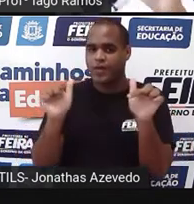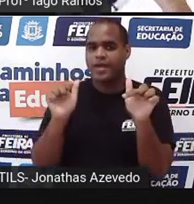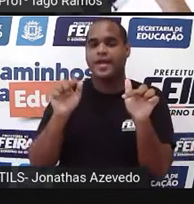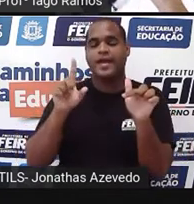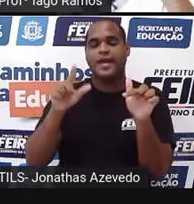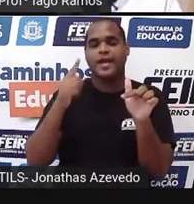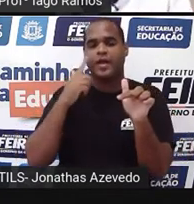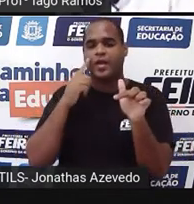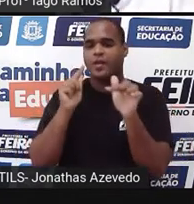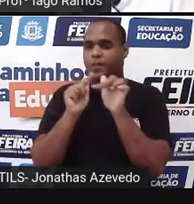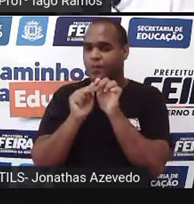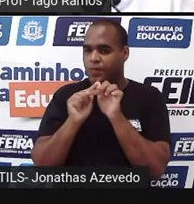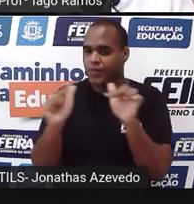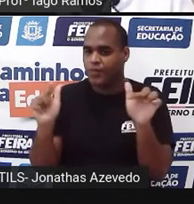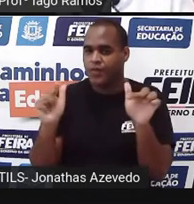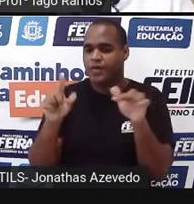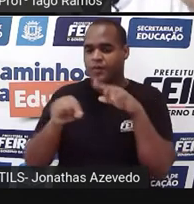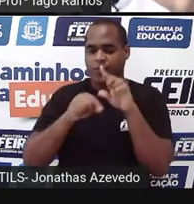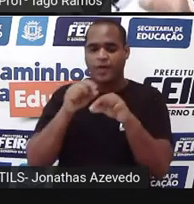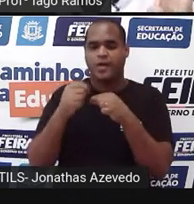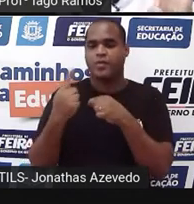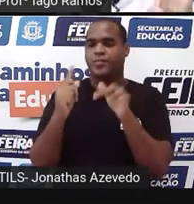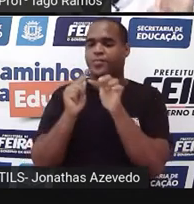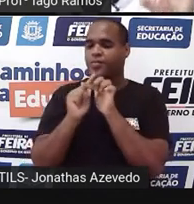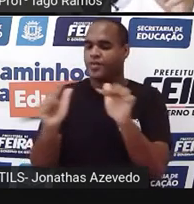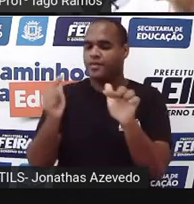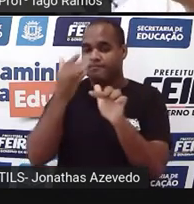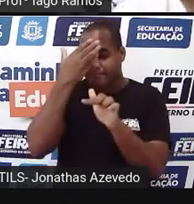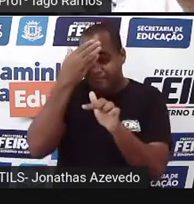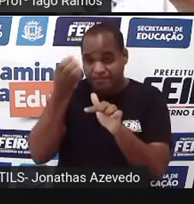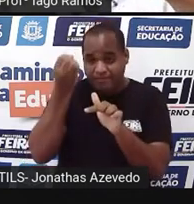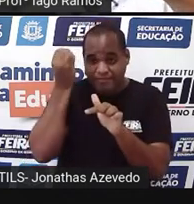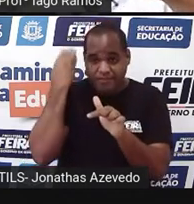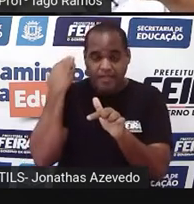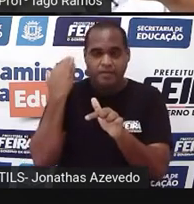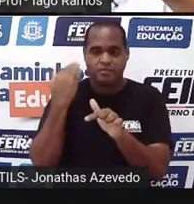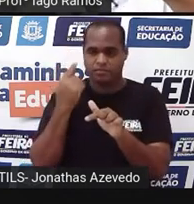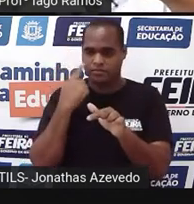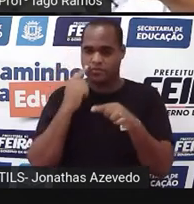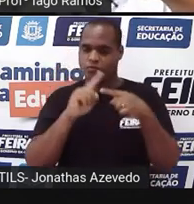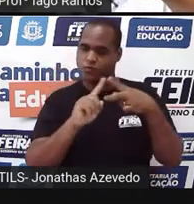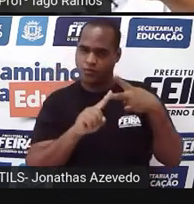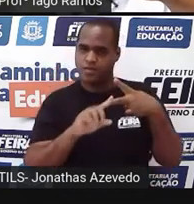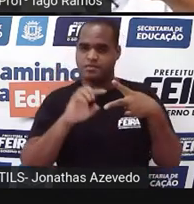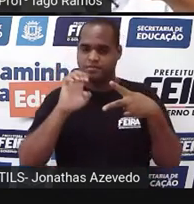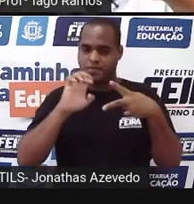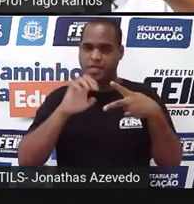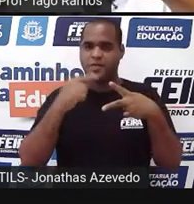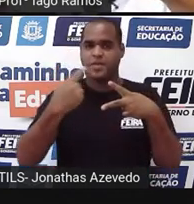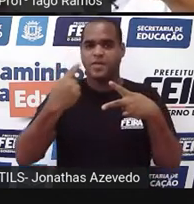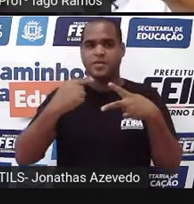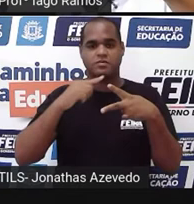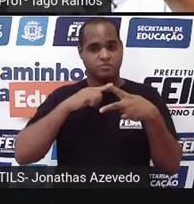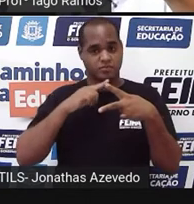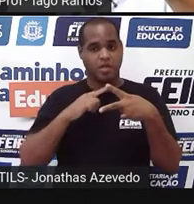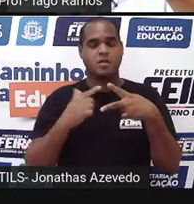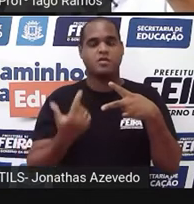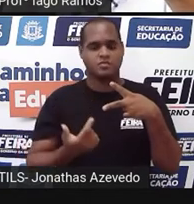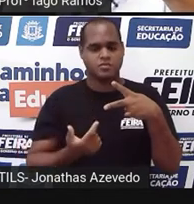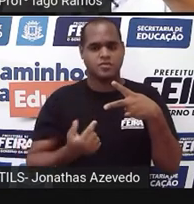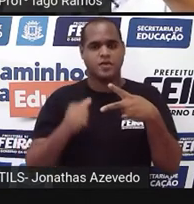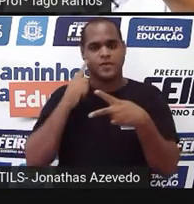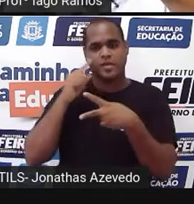incógnitas isola ela como assim professor você tem duas equações do 1º grau com duas incógnitas